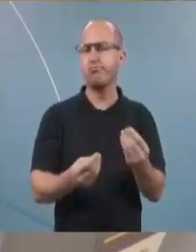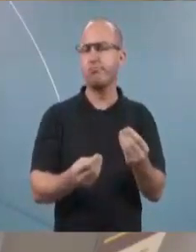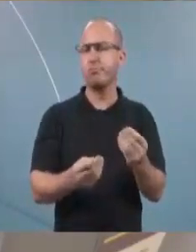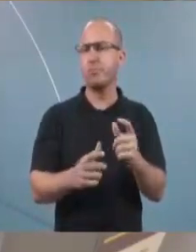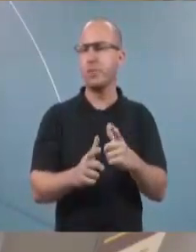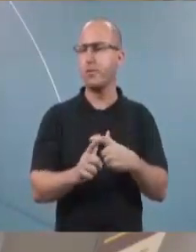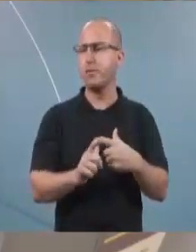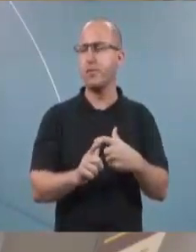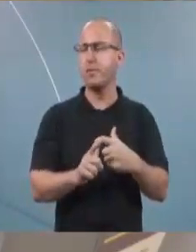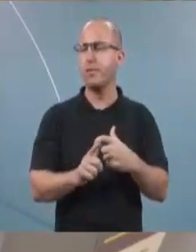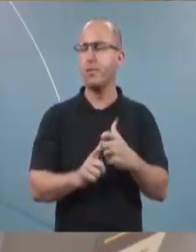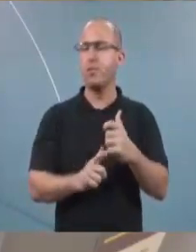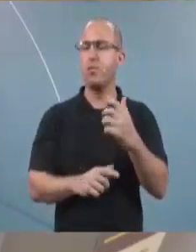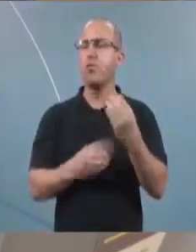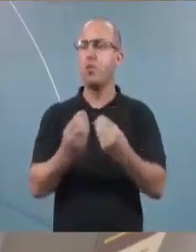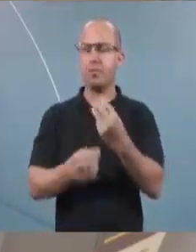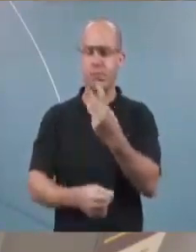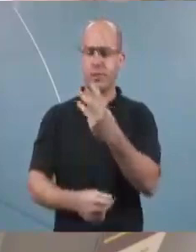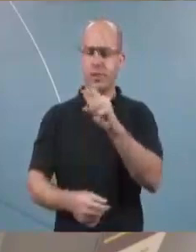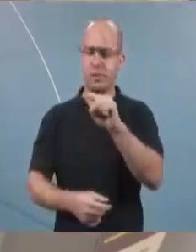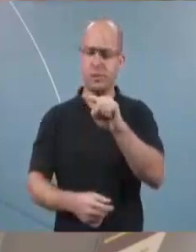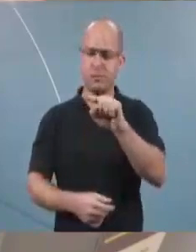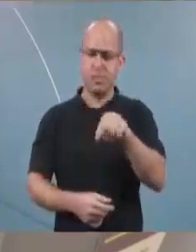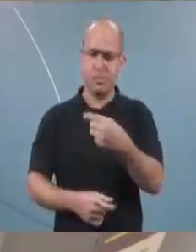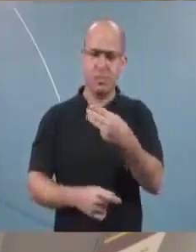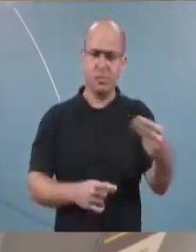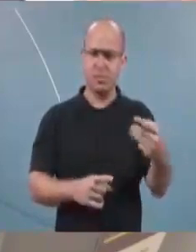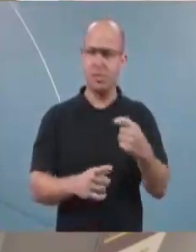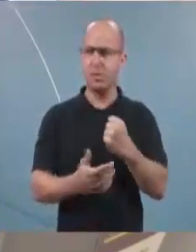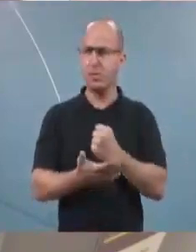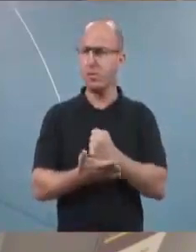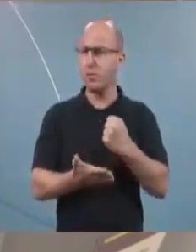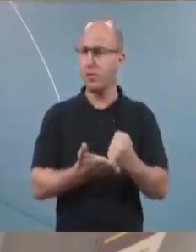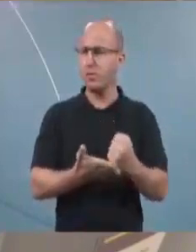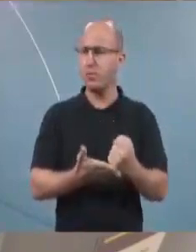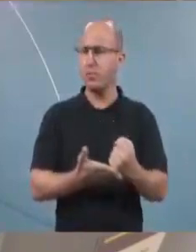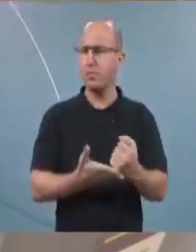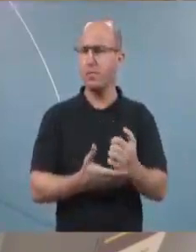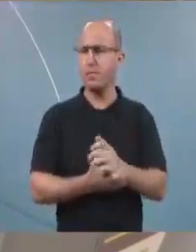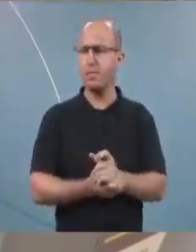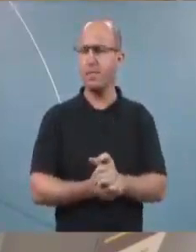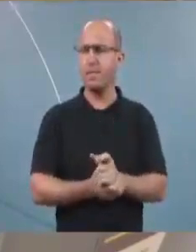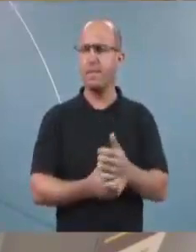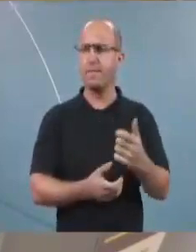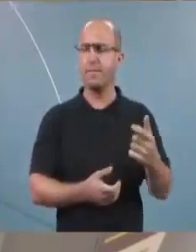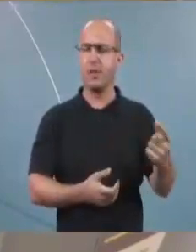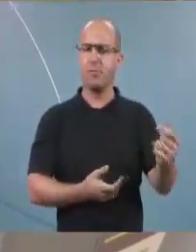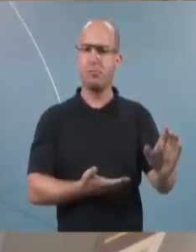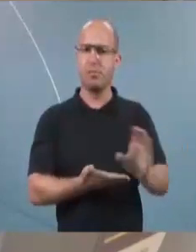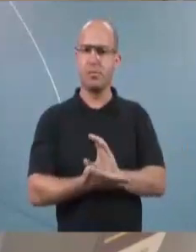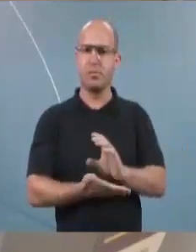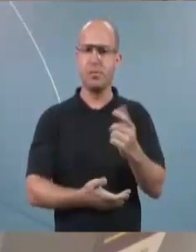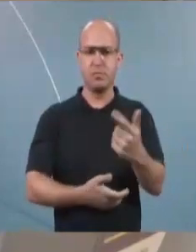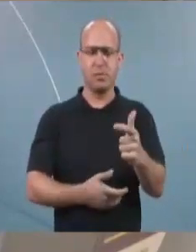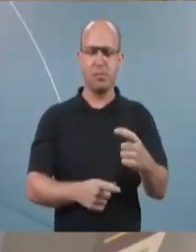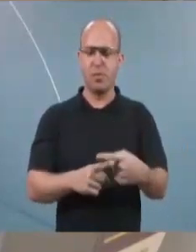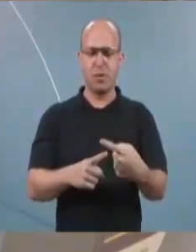tem 3 milhões e meio de obras contratadas diz que não pode tocar a obra porque não tem não recebeu